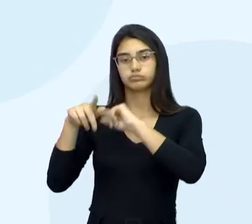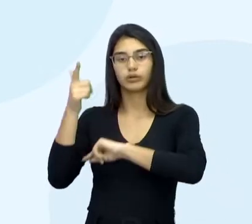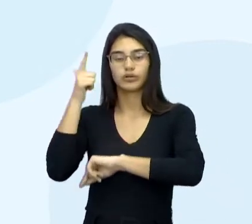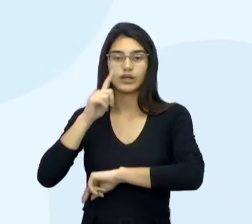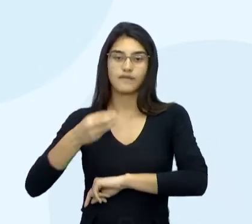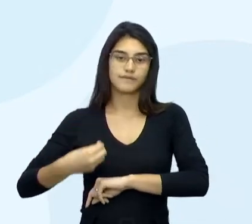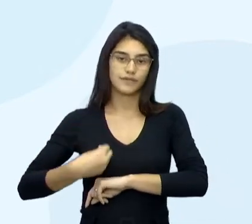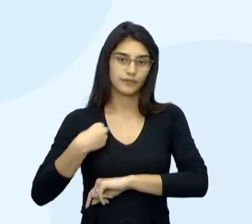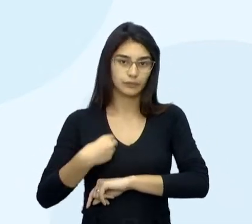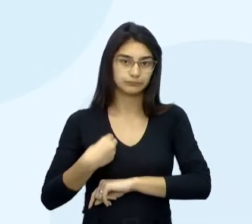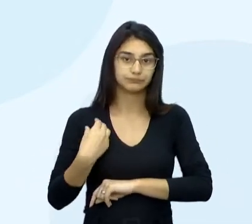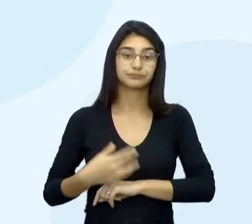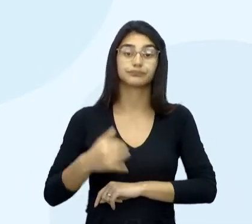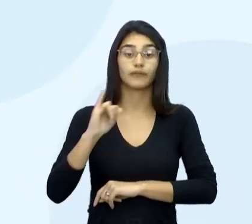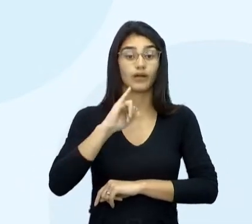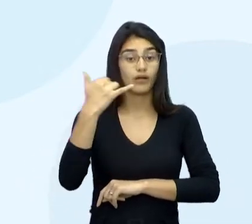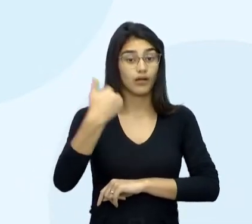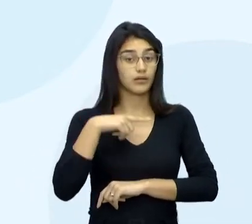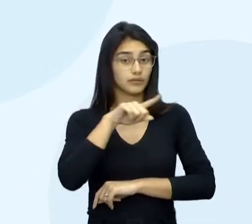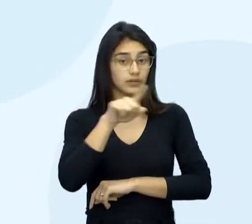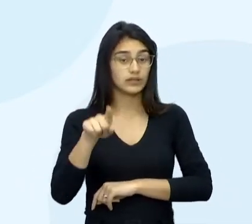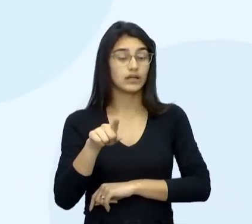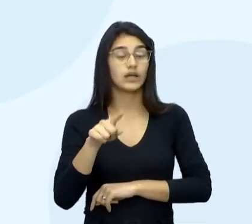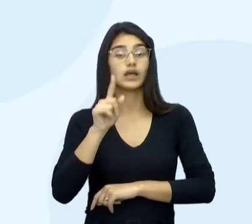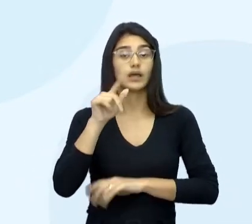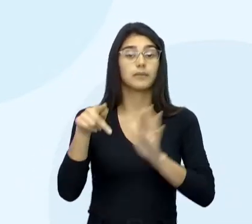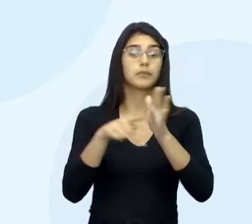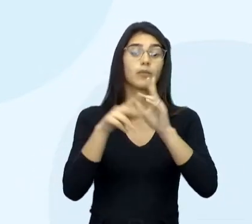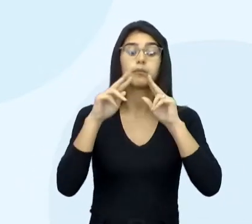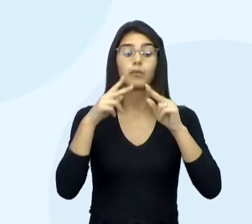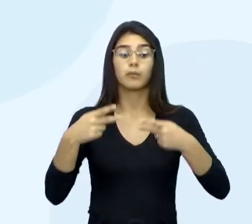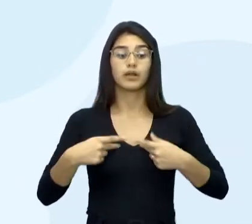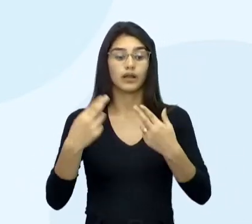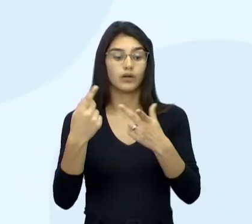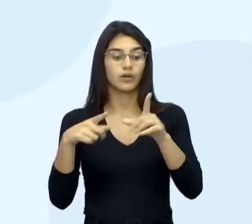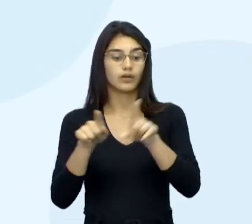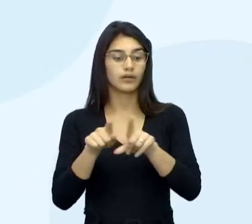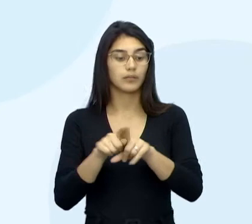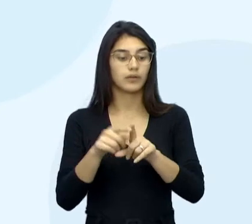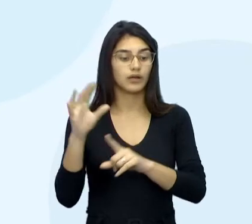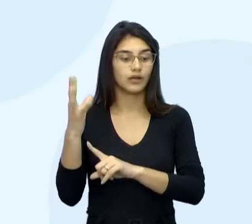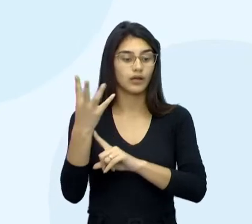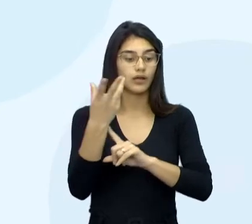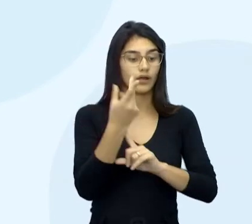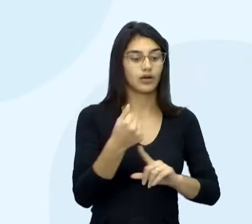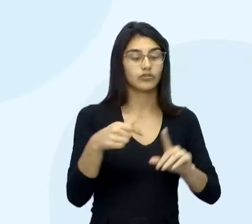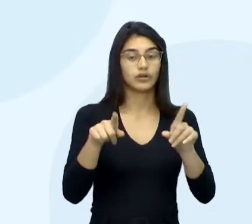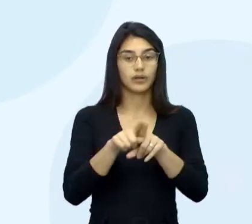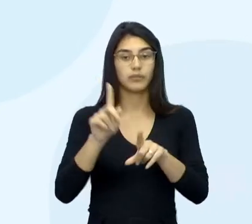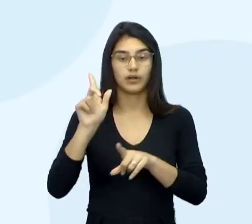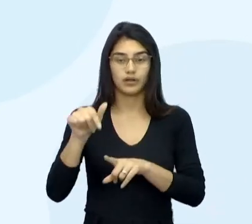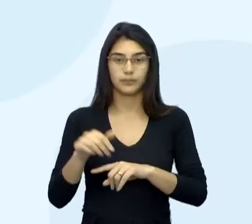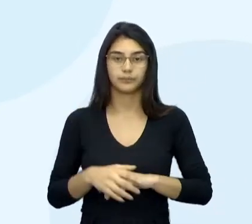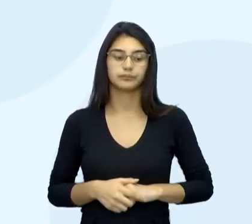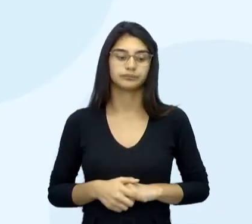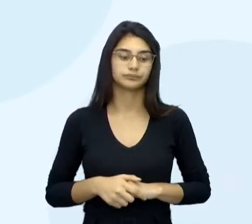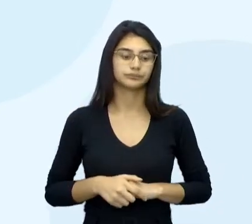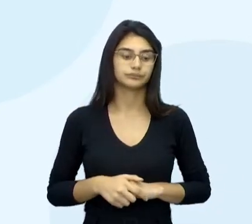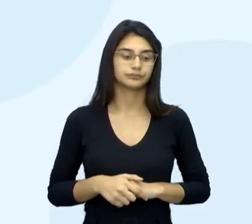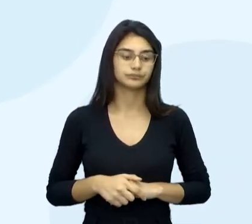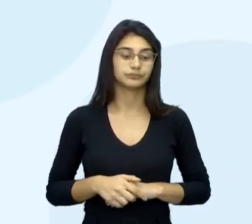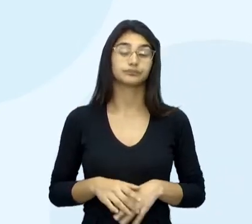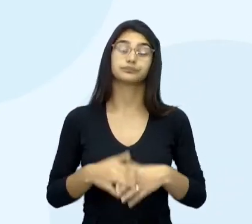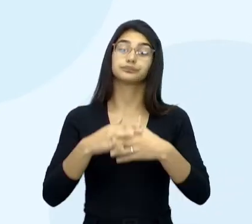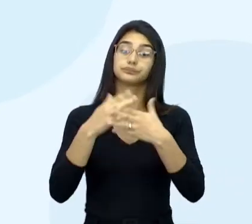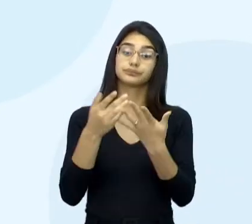sobreviver. Estou dizendo para você que a alavanca é uma construção humana, assim como a arte também é uma construção humana. Tá certo? Afinal